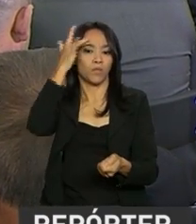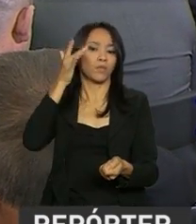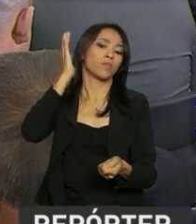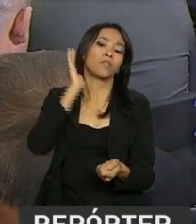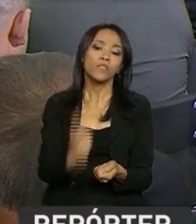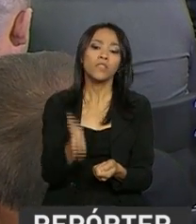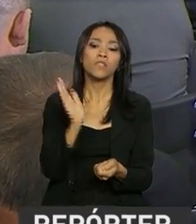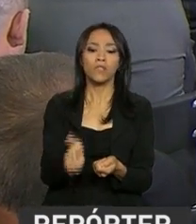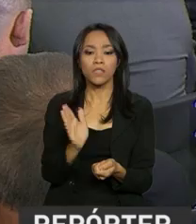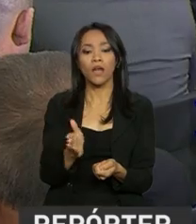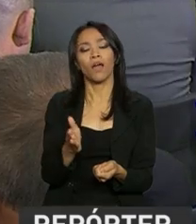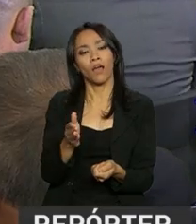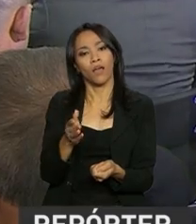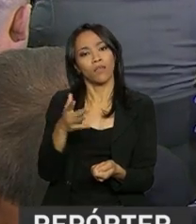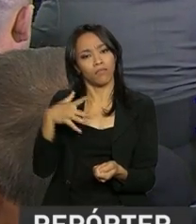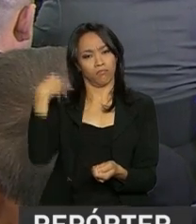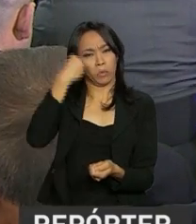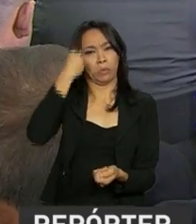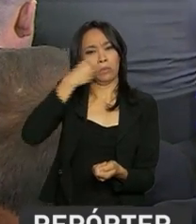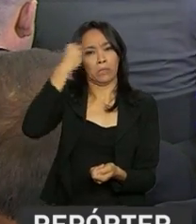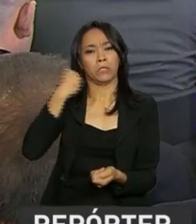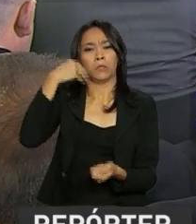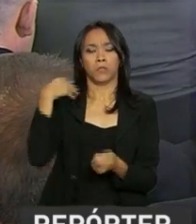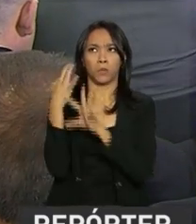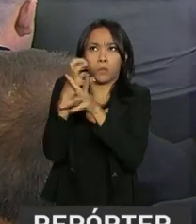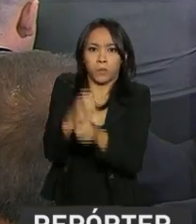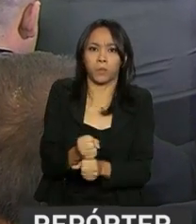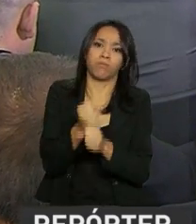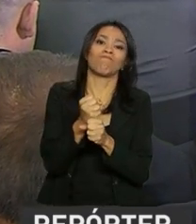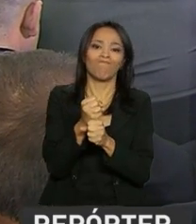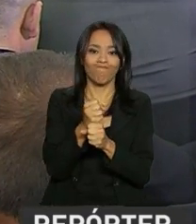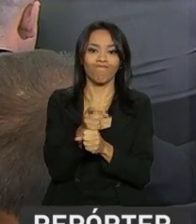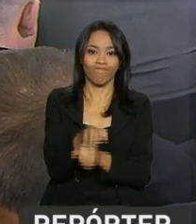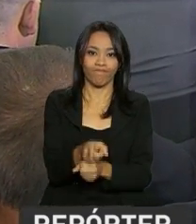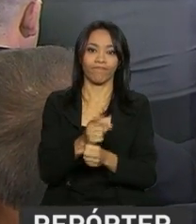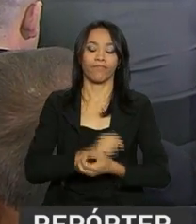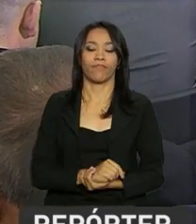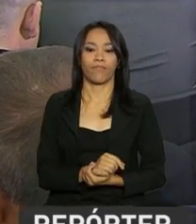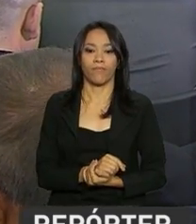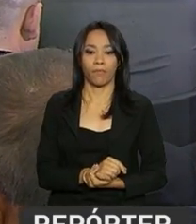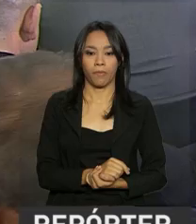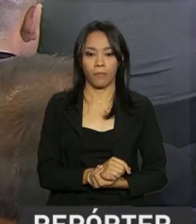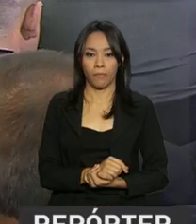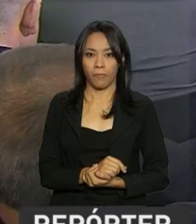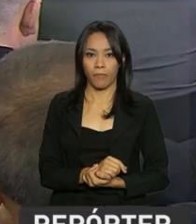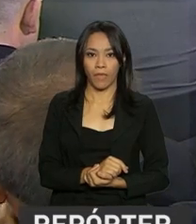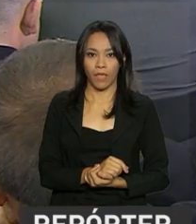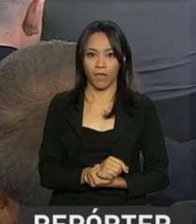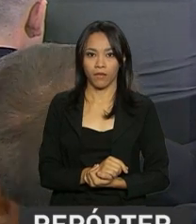Superior Eleitoral e é considerado um grande nome no Direito Eleitoral Nacional